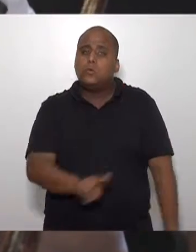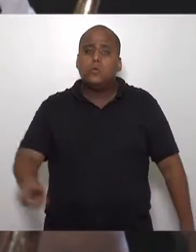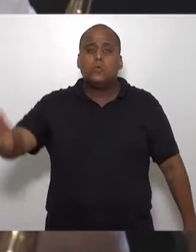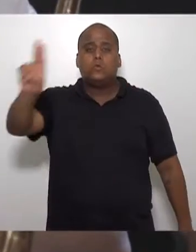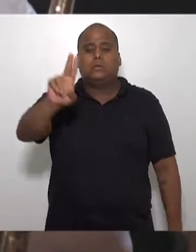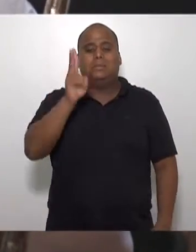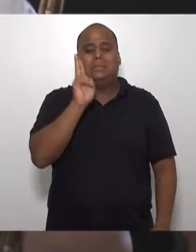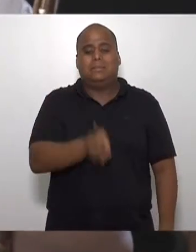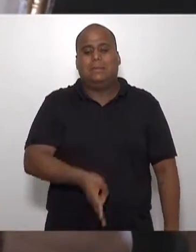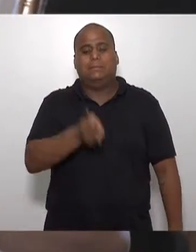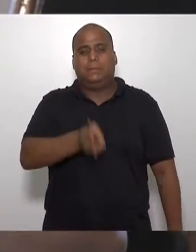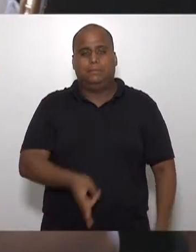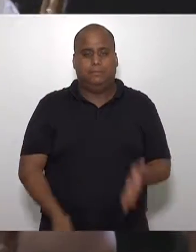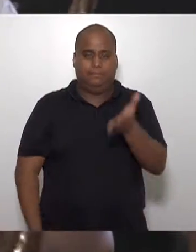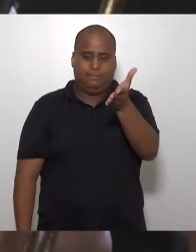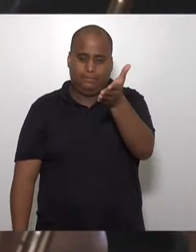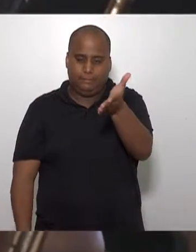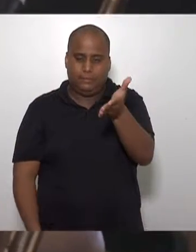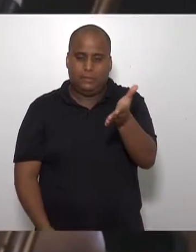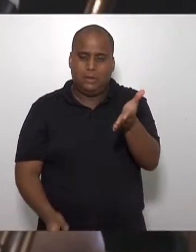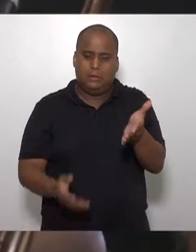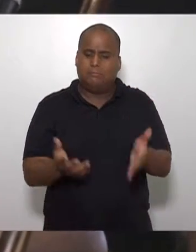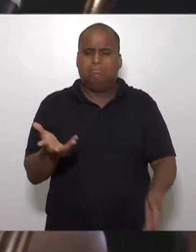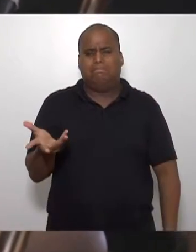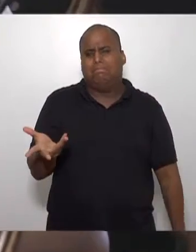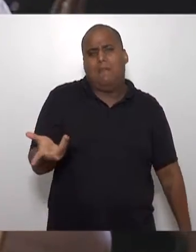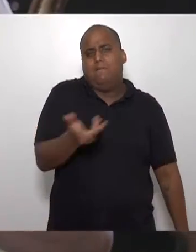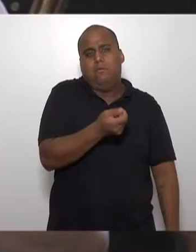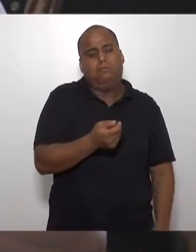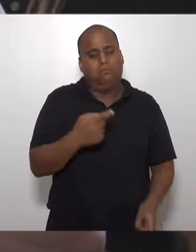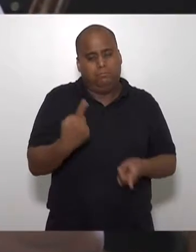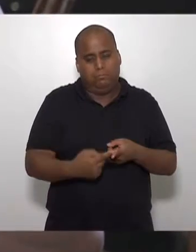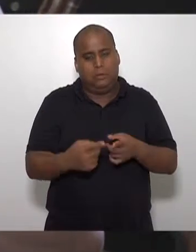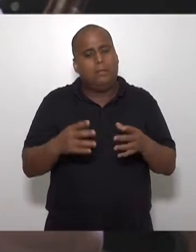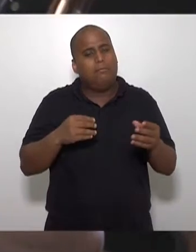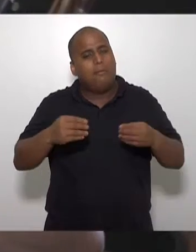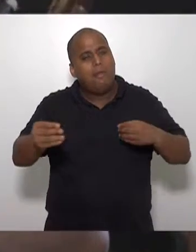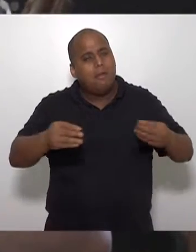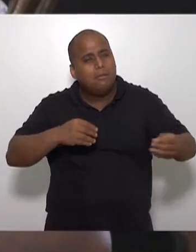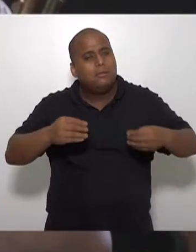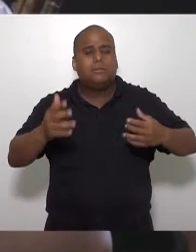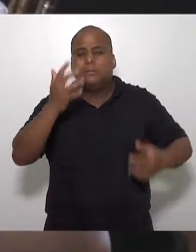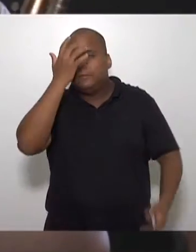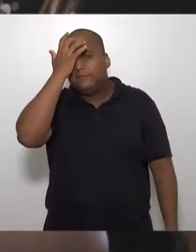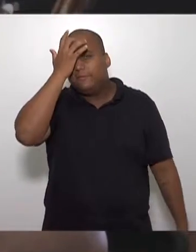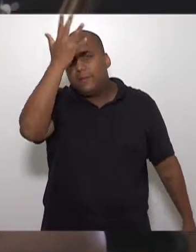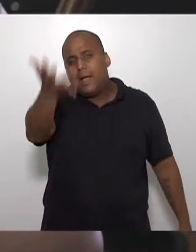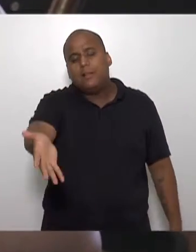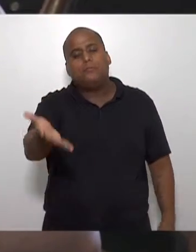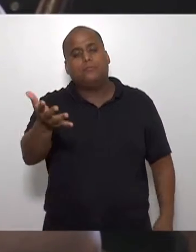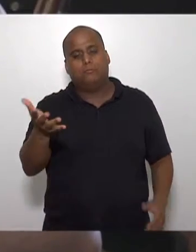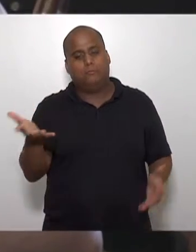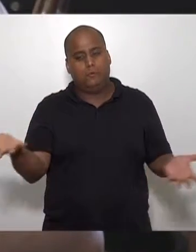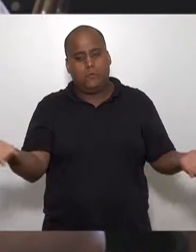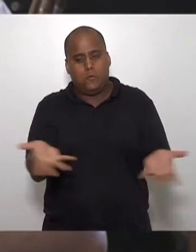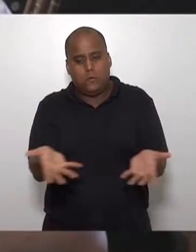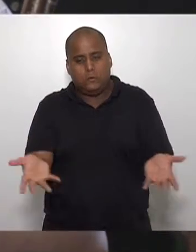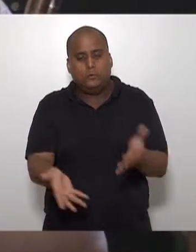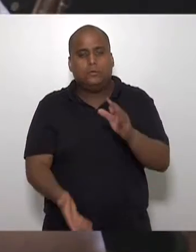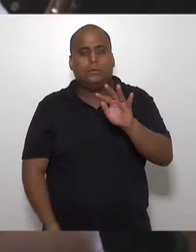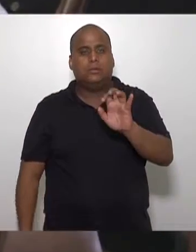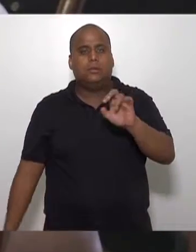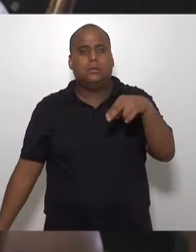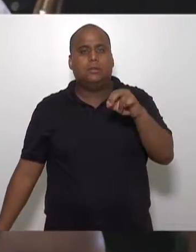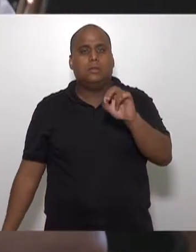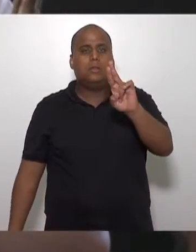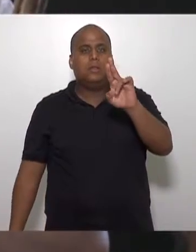de forma muito versátil e enchimento versace porque ele é um fechamento com chave e até hoje em dia a gente chama de tenor